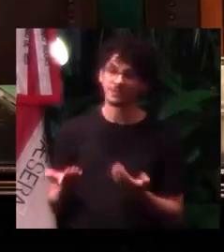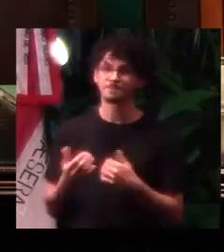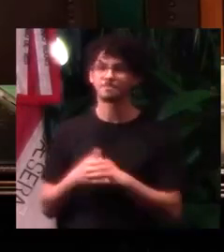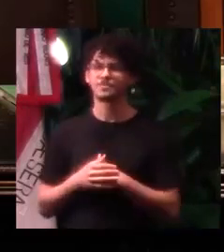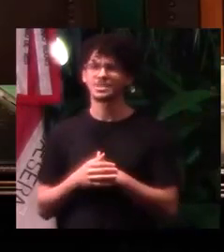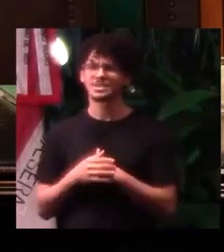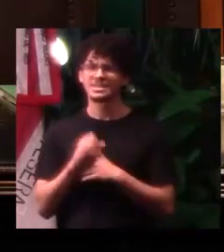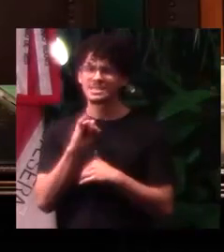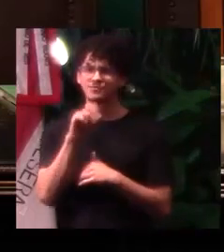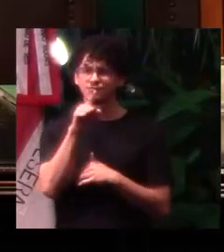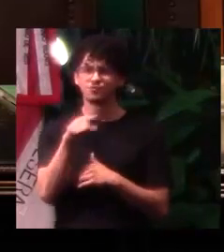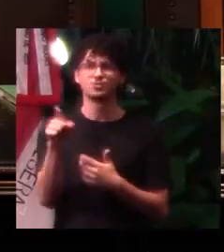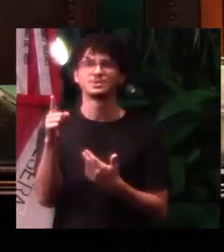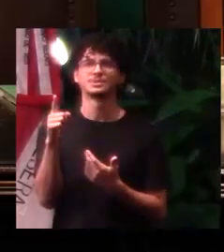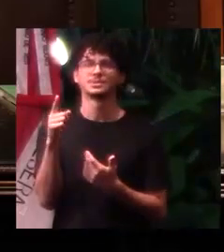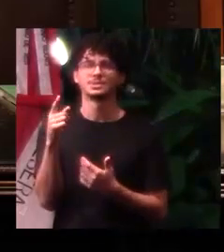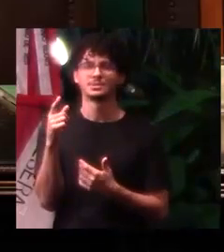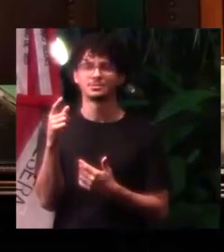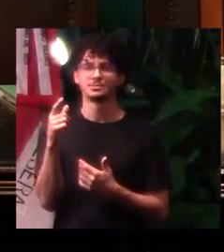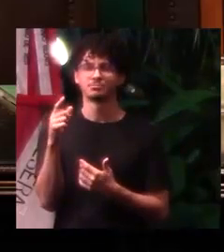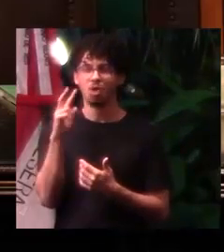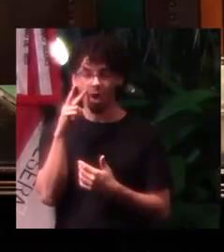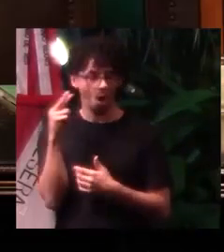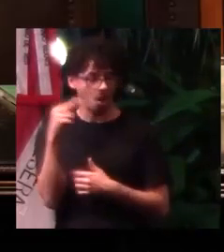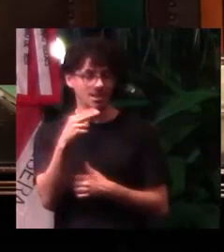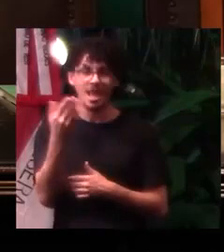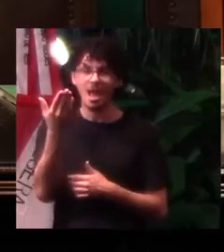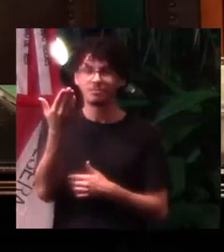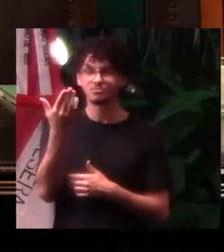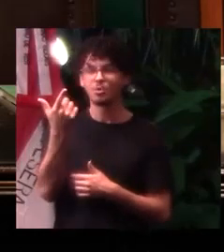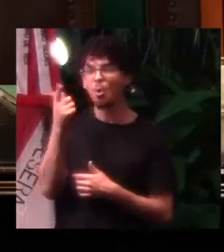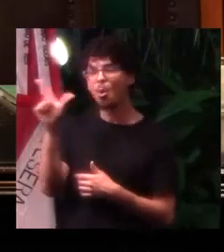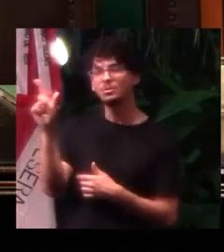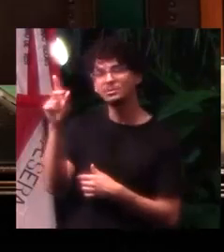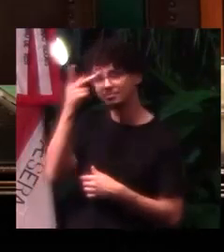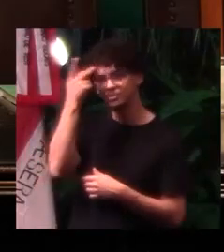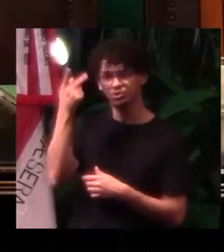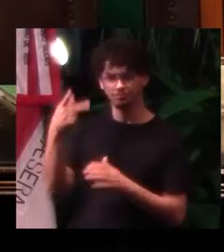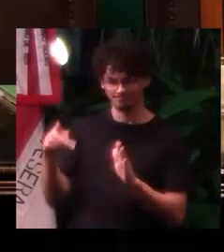se você pegar grandes nomes da advocacia criminal,